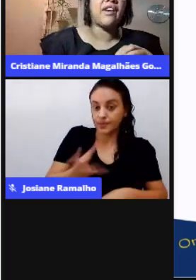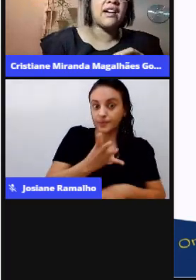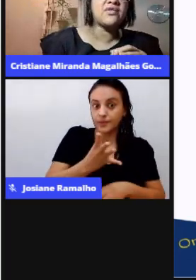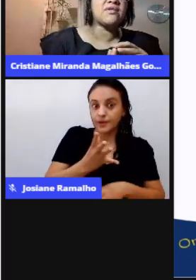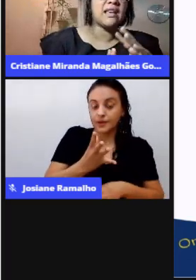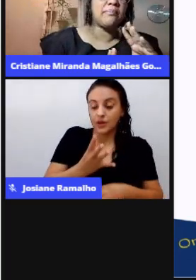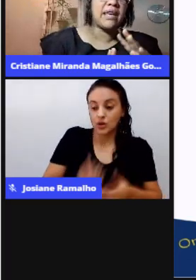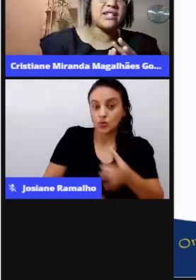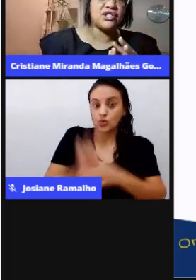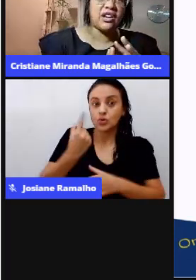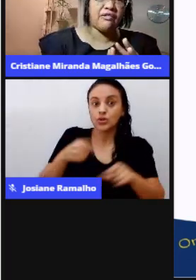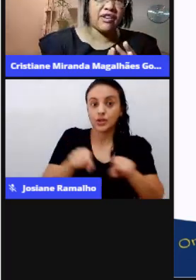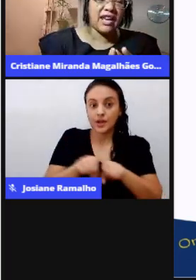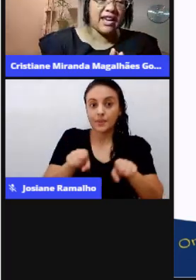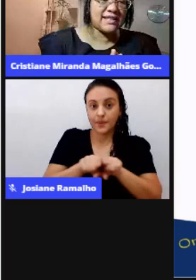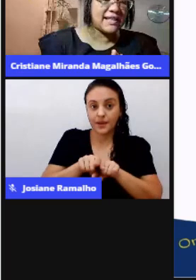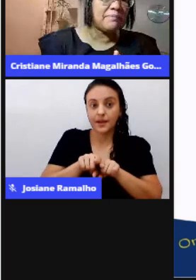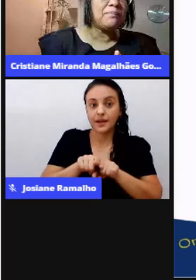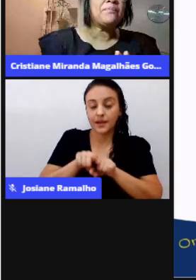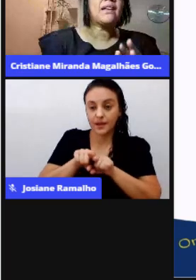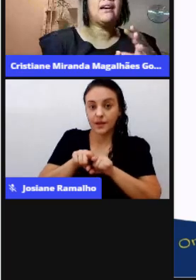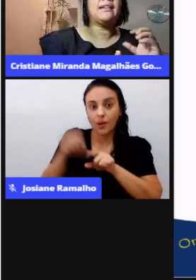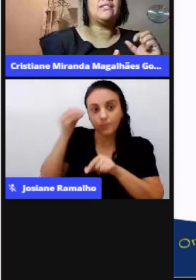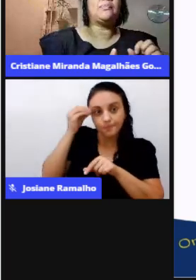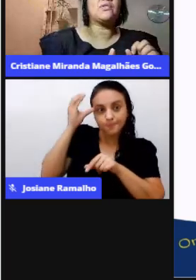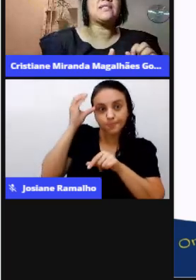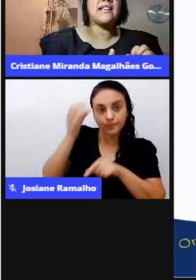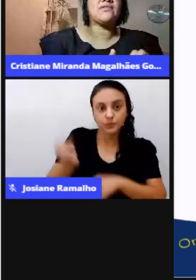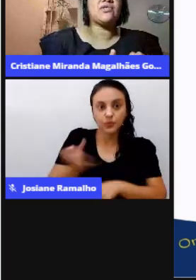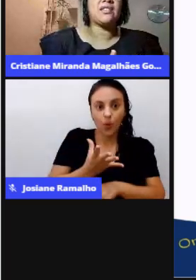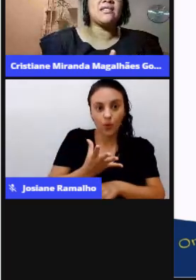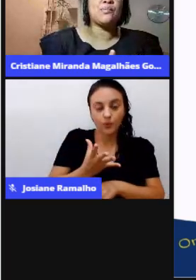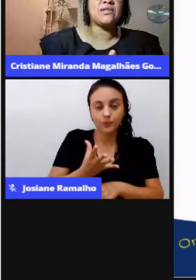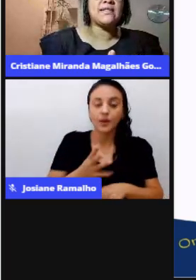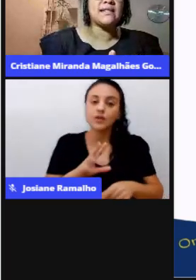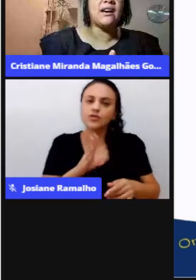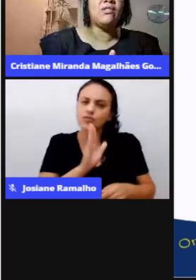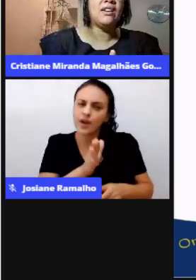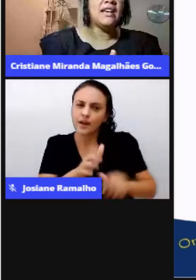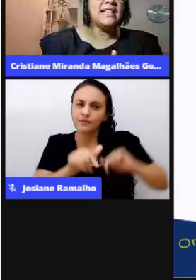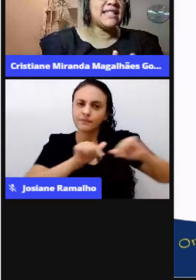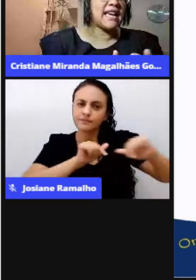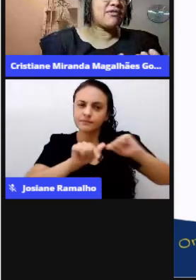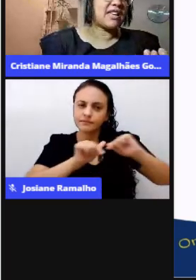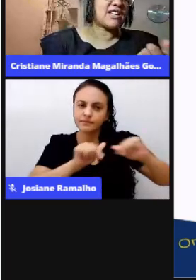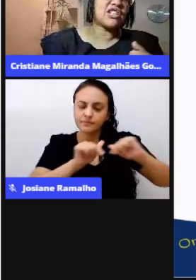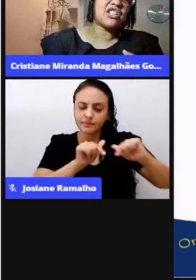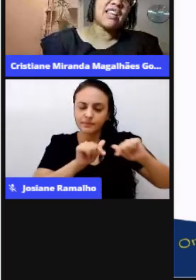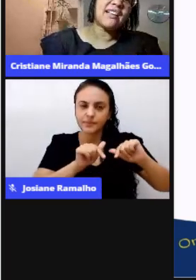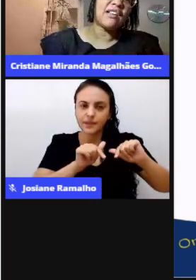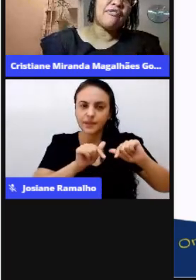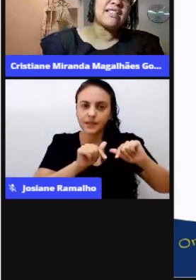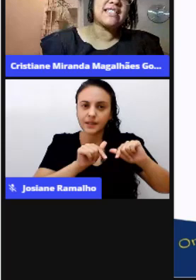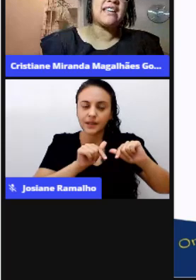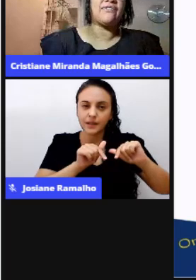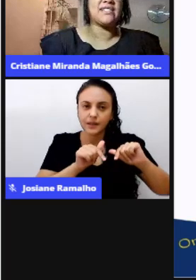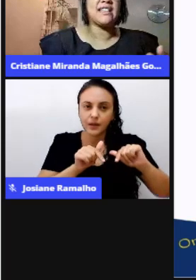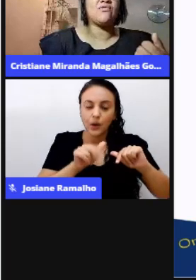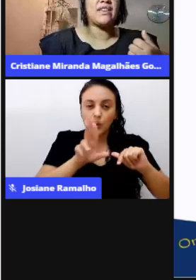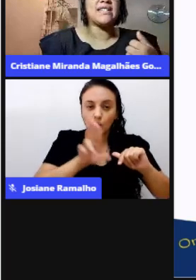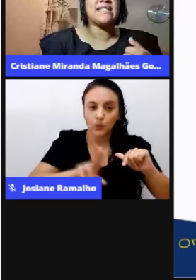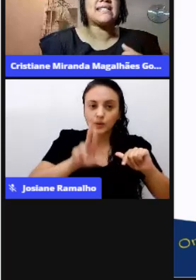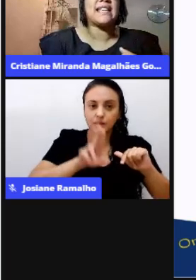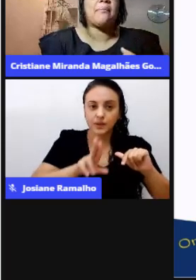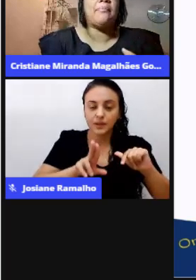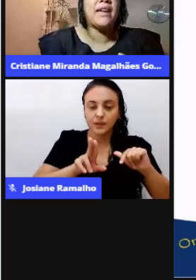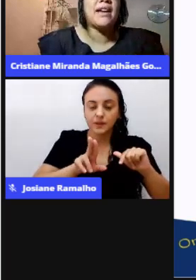com diversos saberes de referência no processo de transposição. E aí, o que a gente tenta fazer?